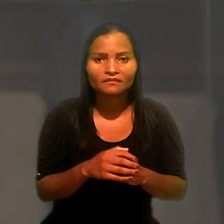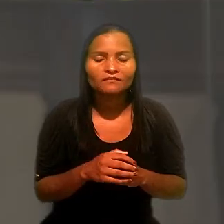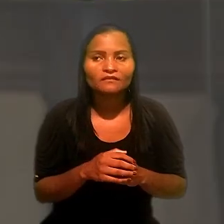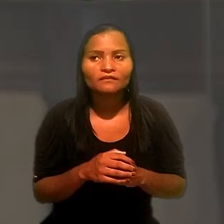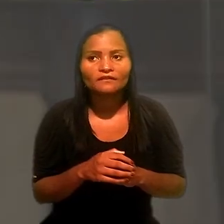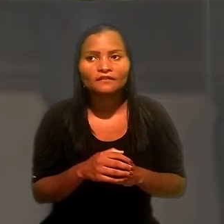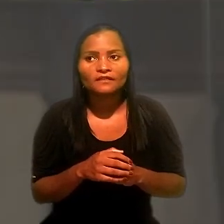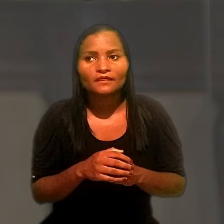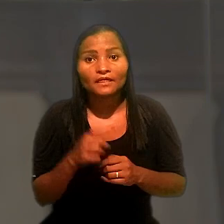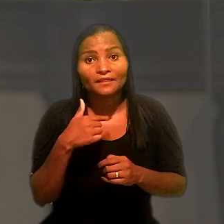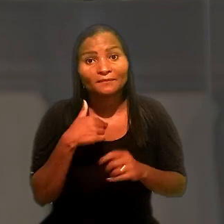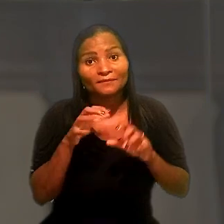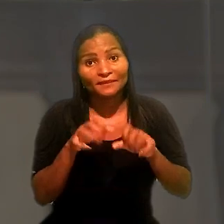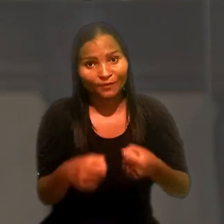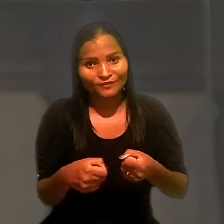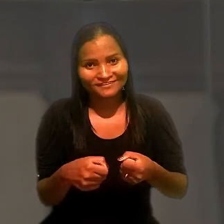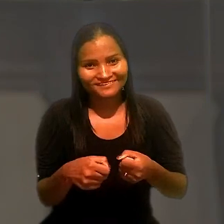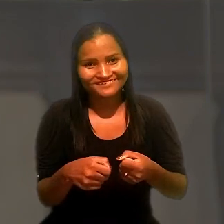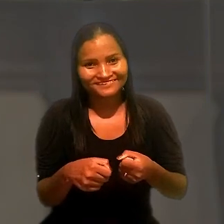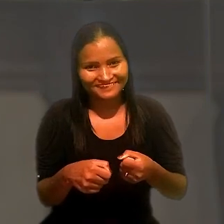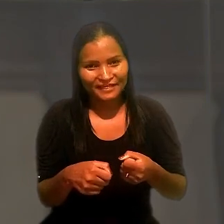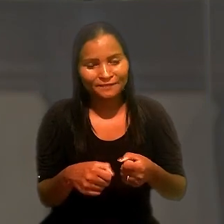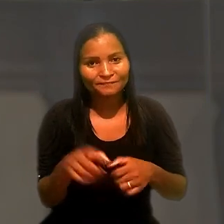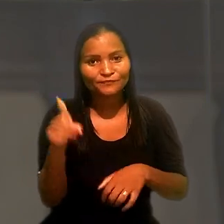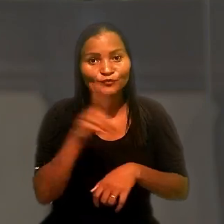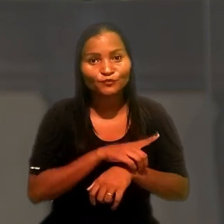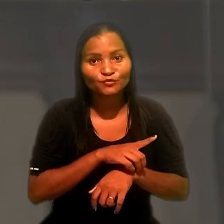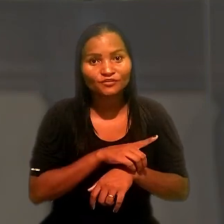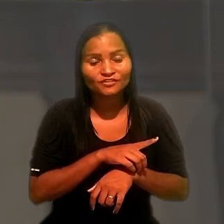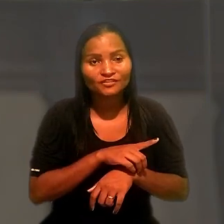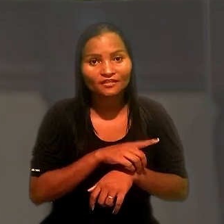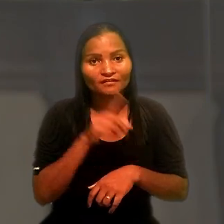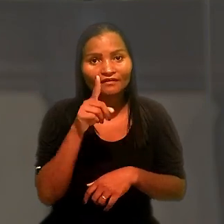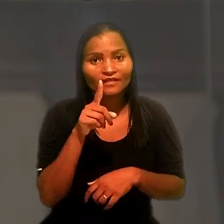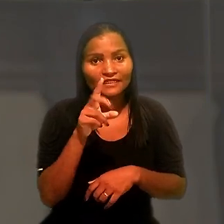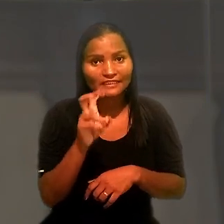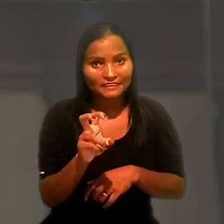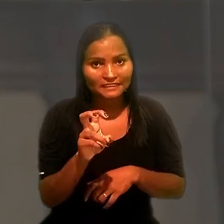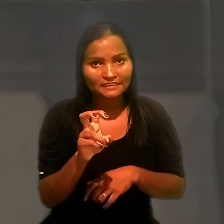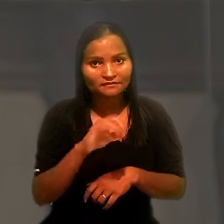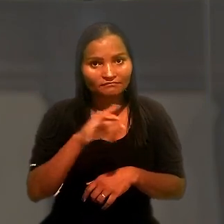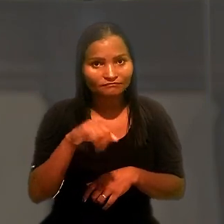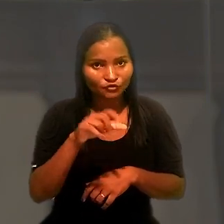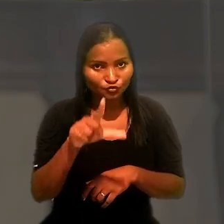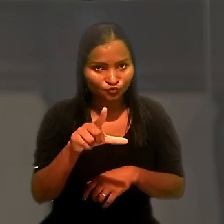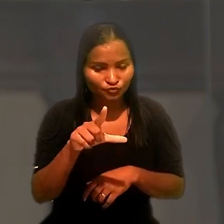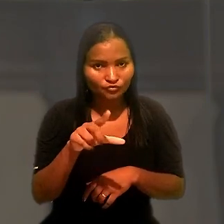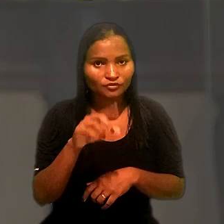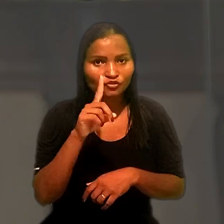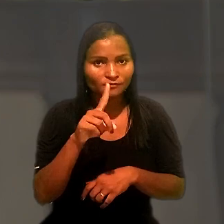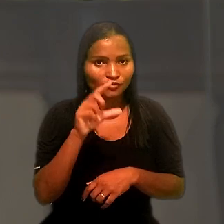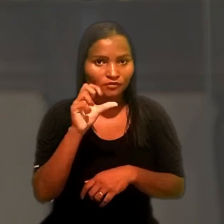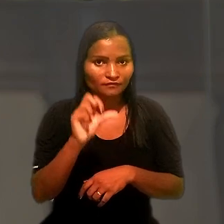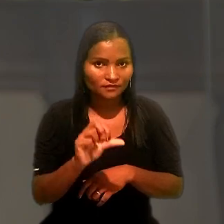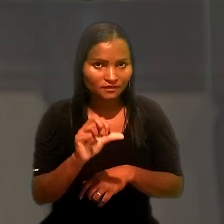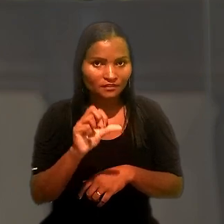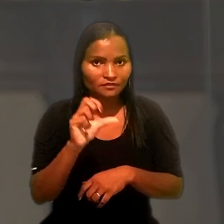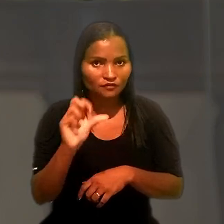Conto um episódio. A minha posse, no dia 15 de julho